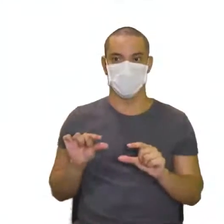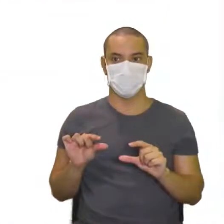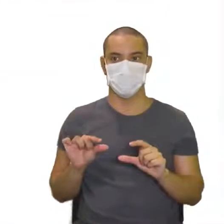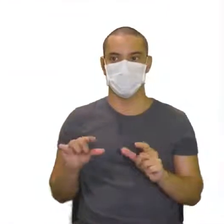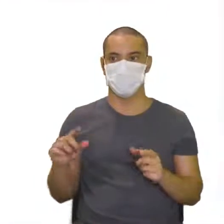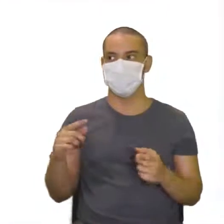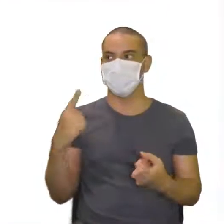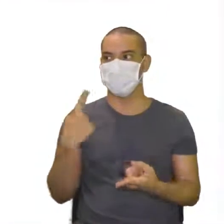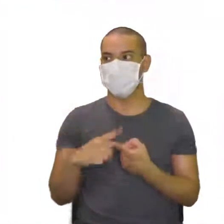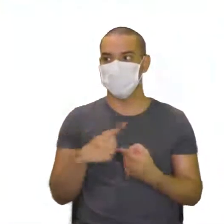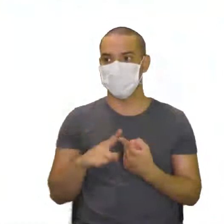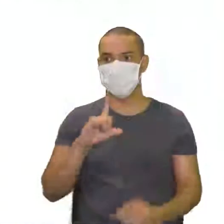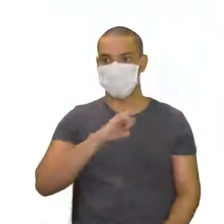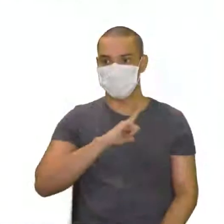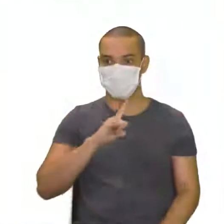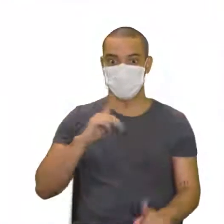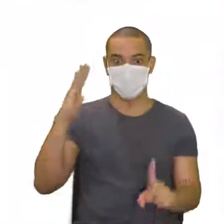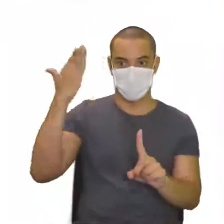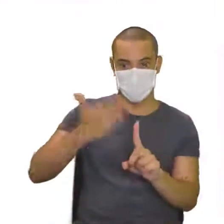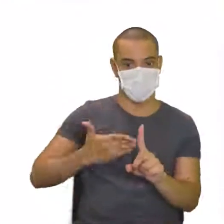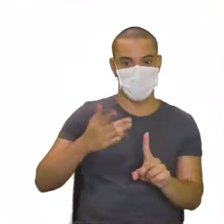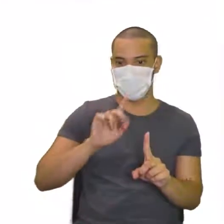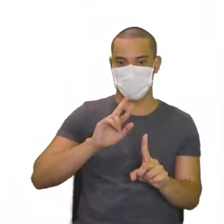Então, nesse caso aqui, não é diretamente, é